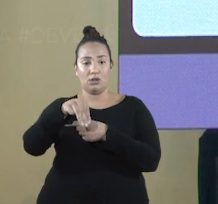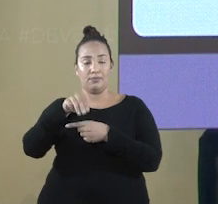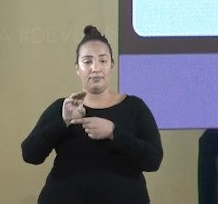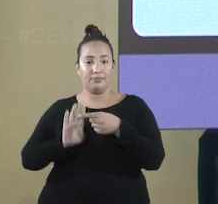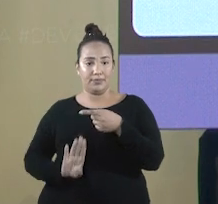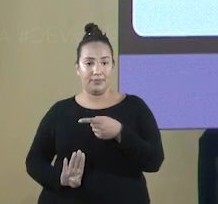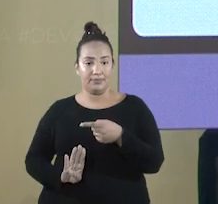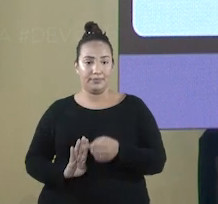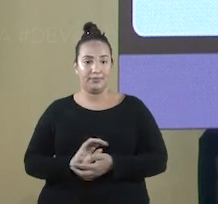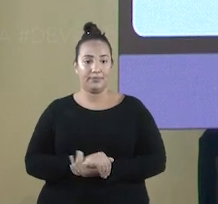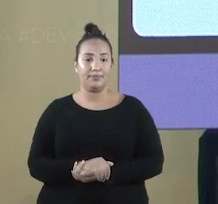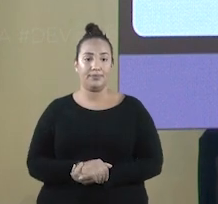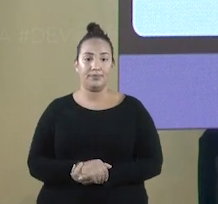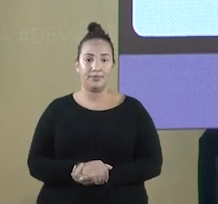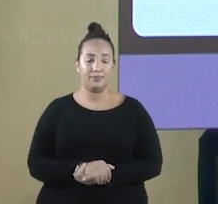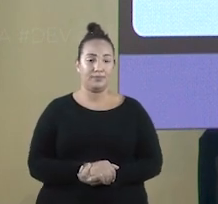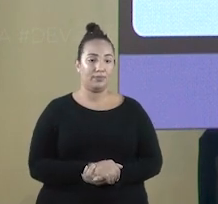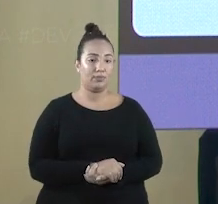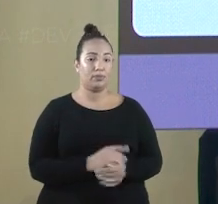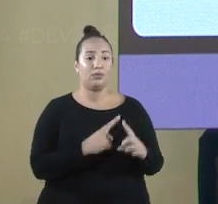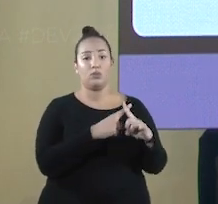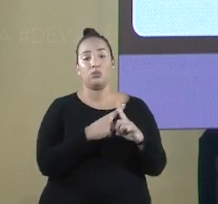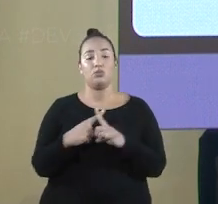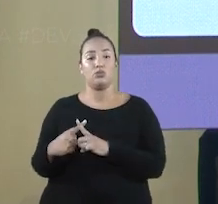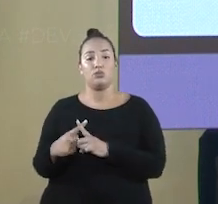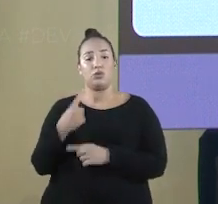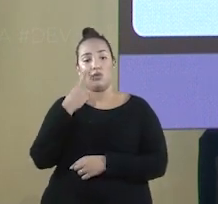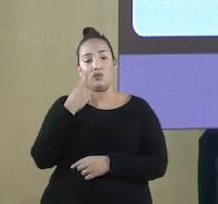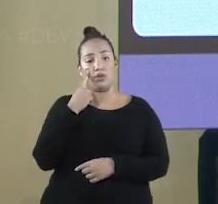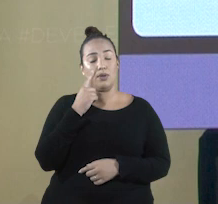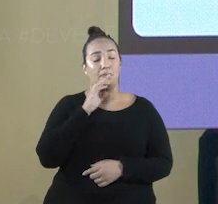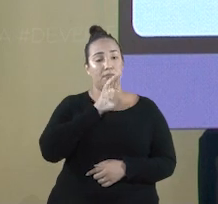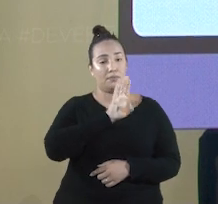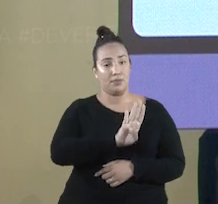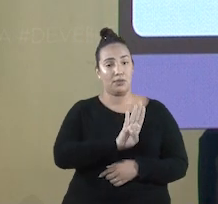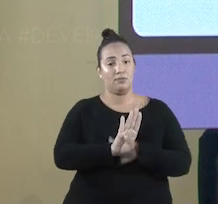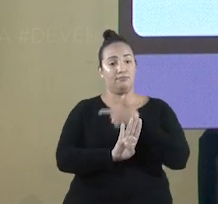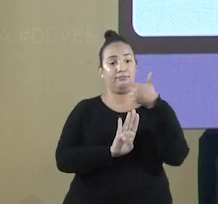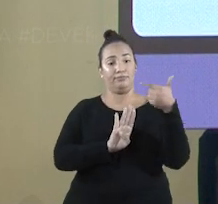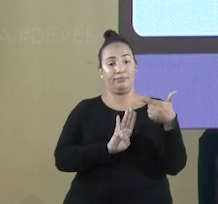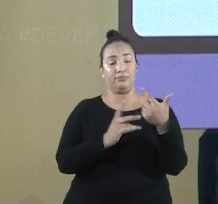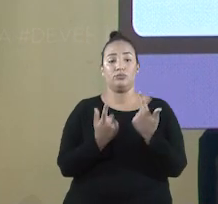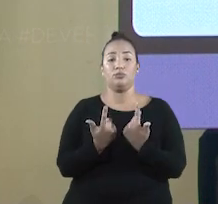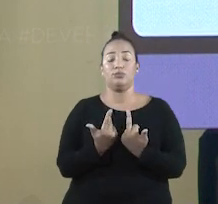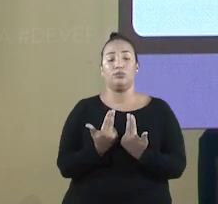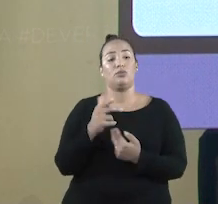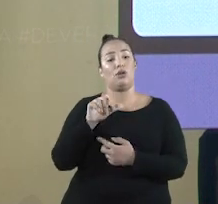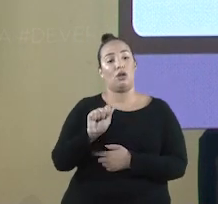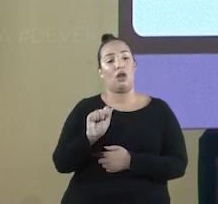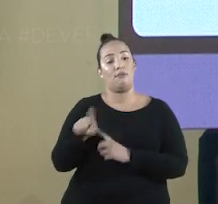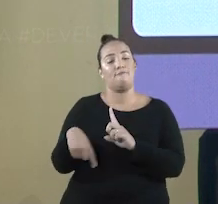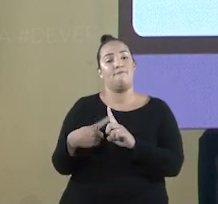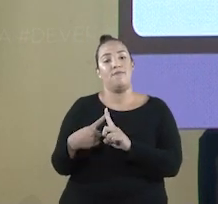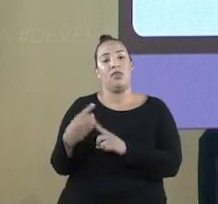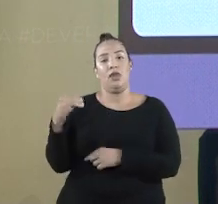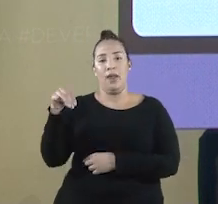M sobre B. Multiplicando o cruzado, teremos que B ao quadrado é